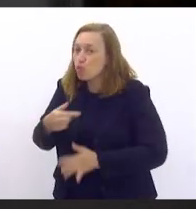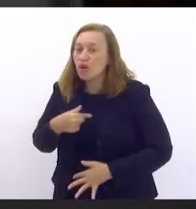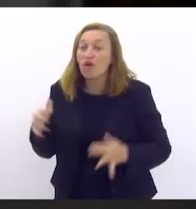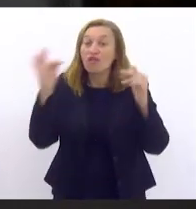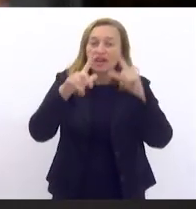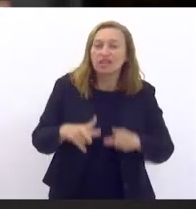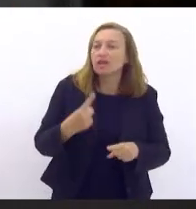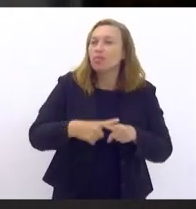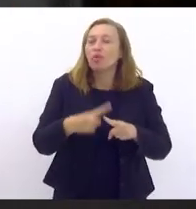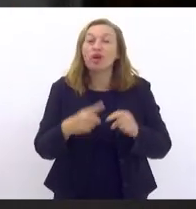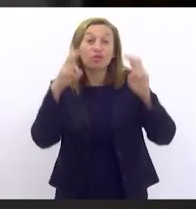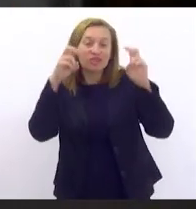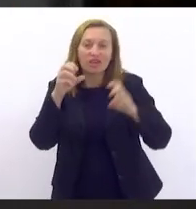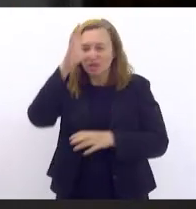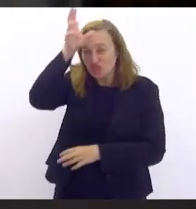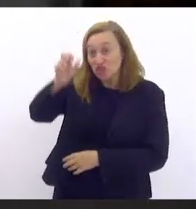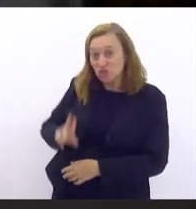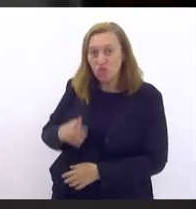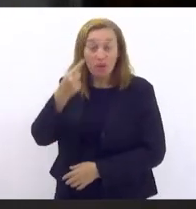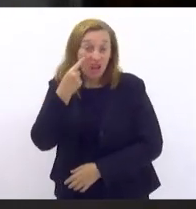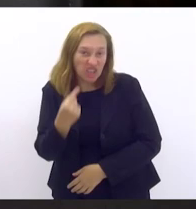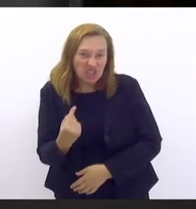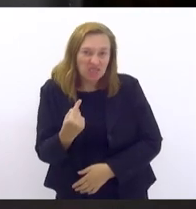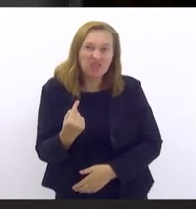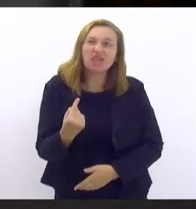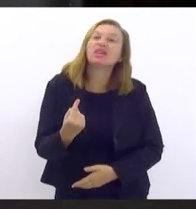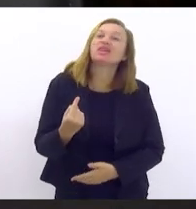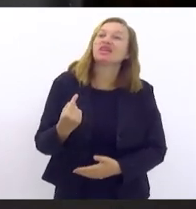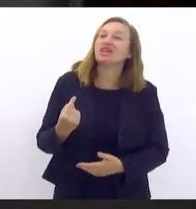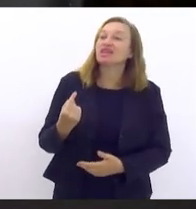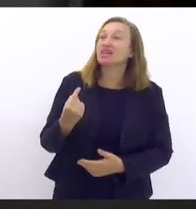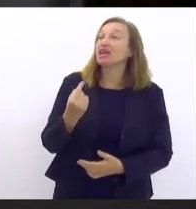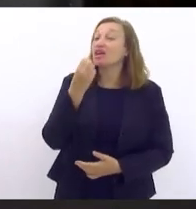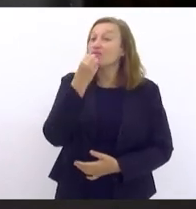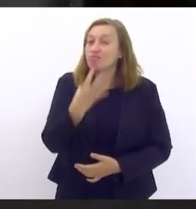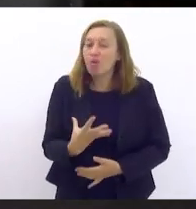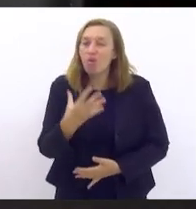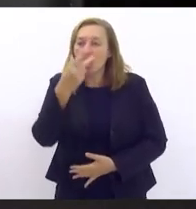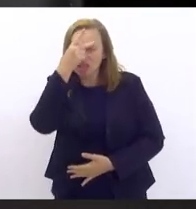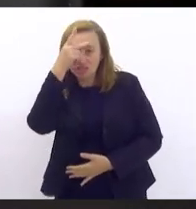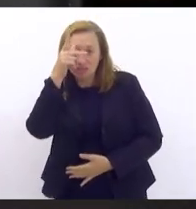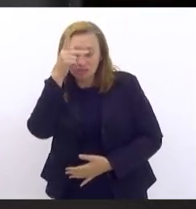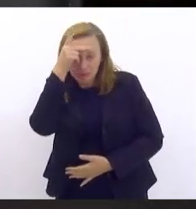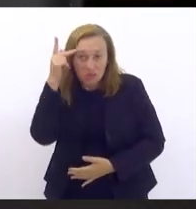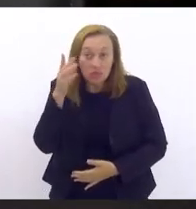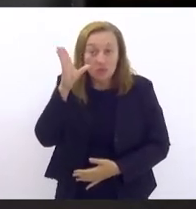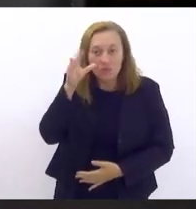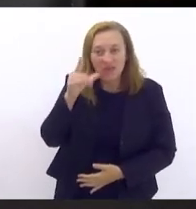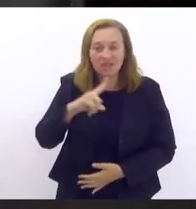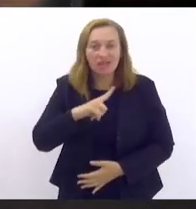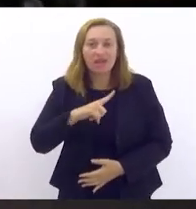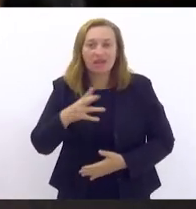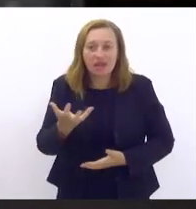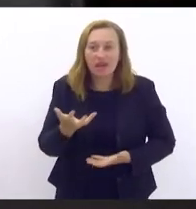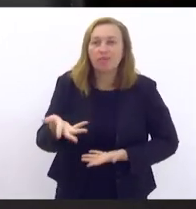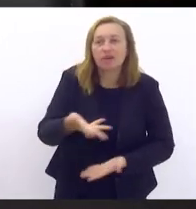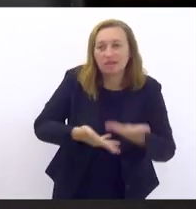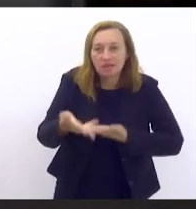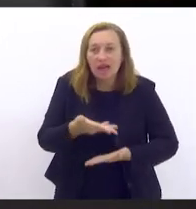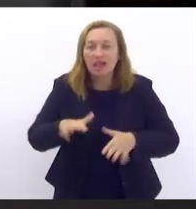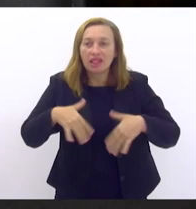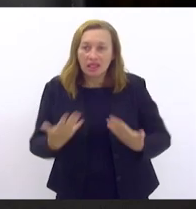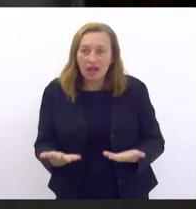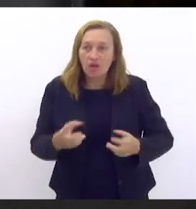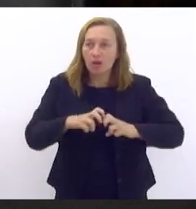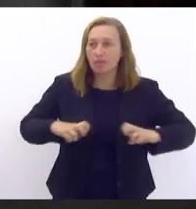porque o tema te ajudo pelo que a gente tá vendo né efecente as pessoas se interessam querem participar então a mesa